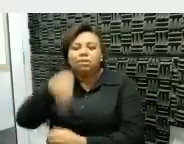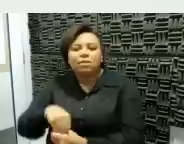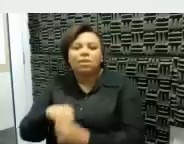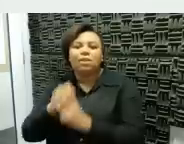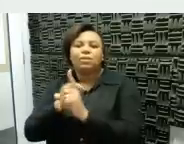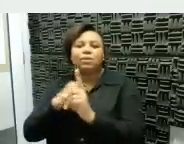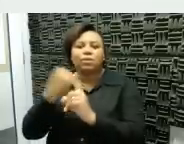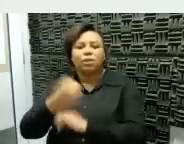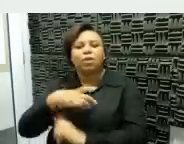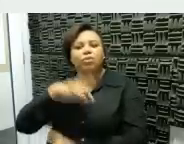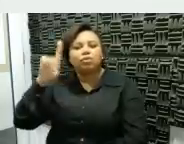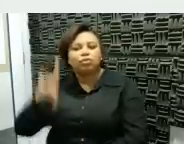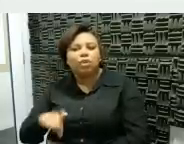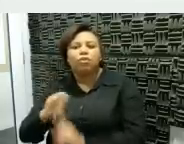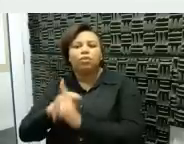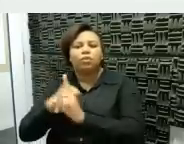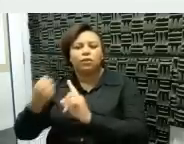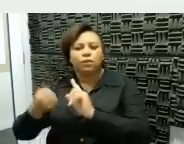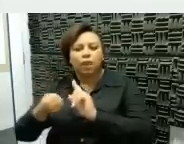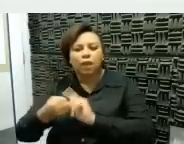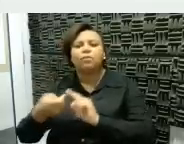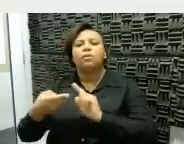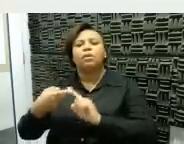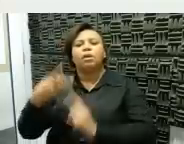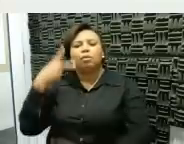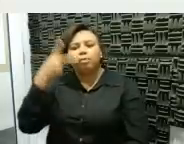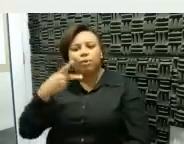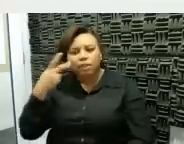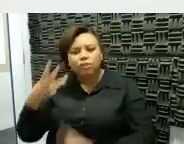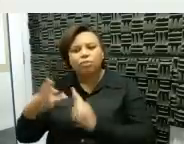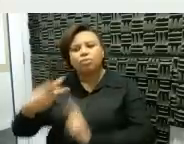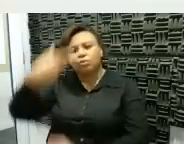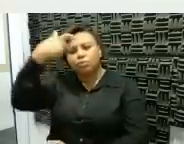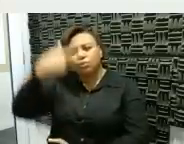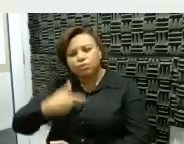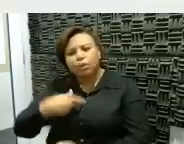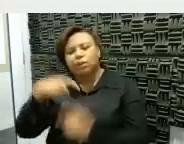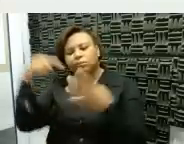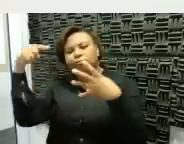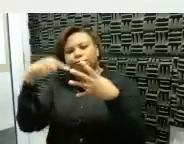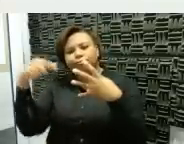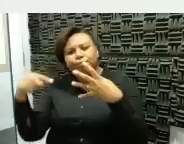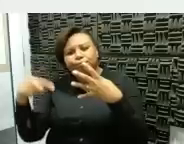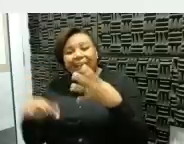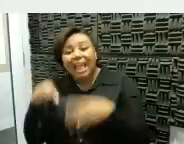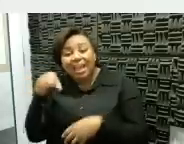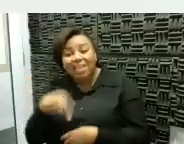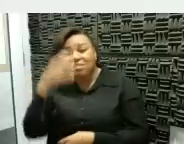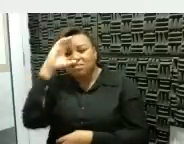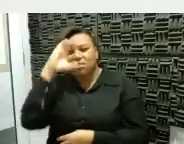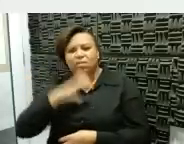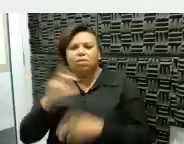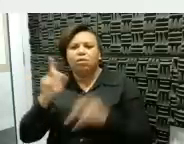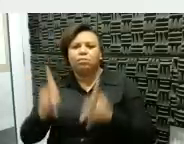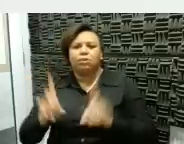políticos individuais etc etc essa cidadania então para as pessoas com deficiência muitas vezes vem